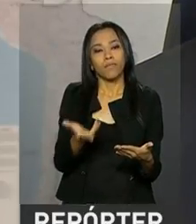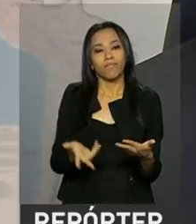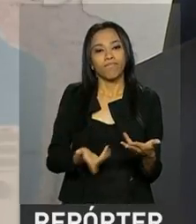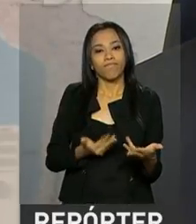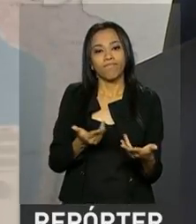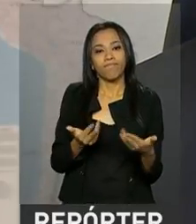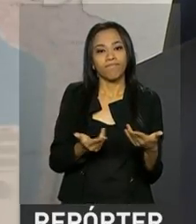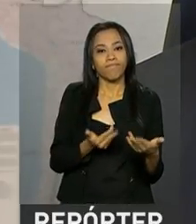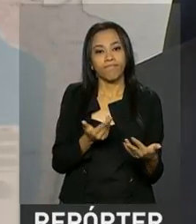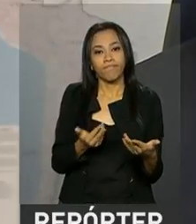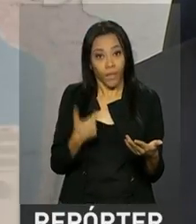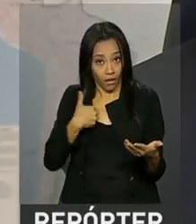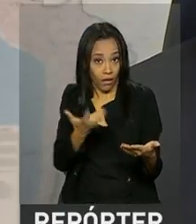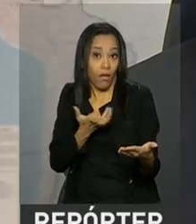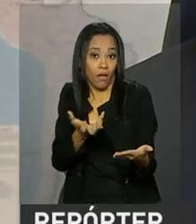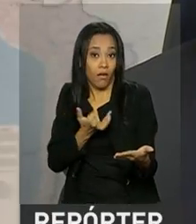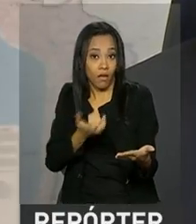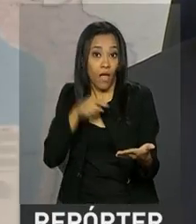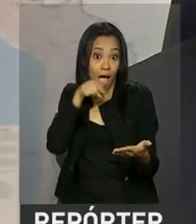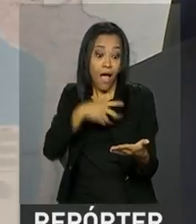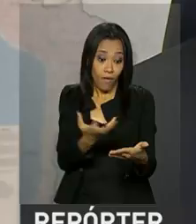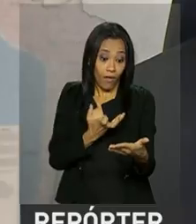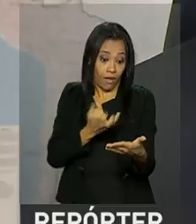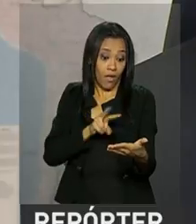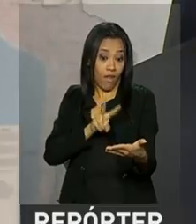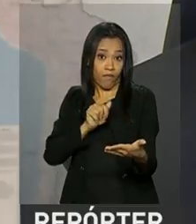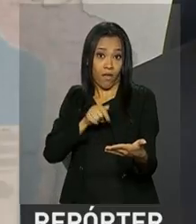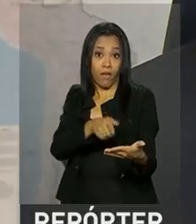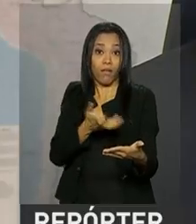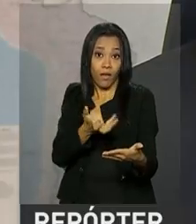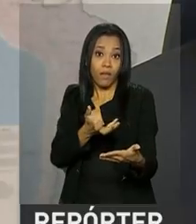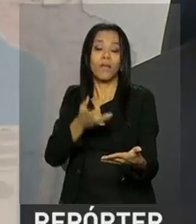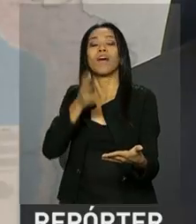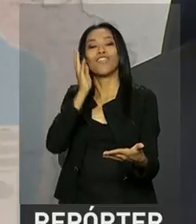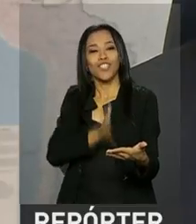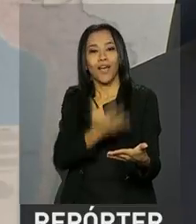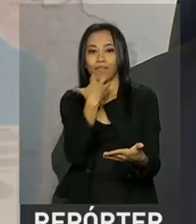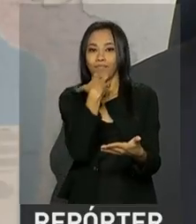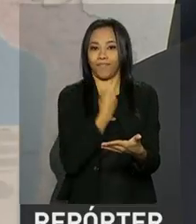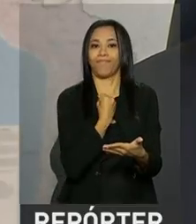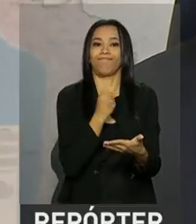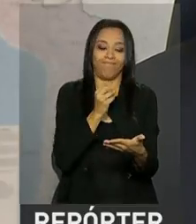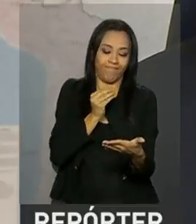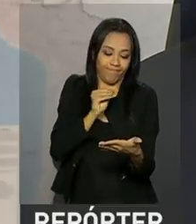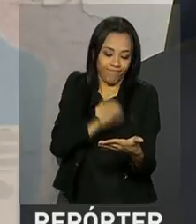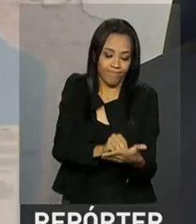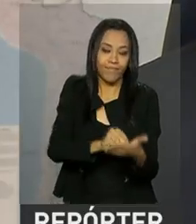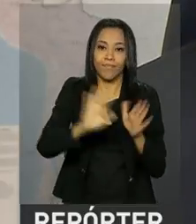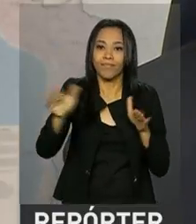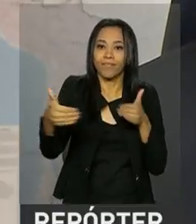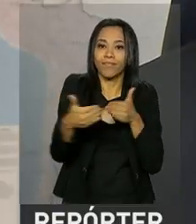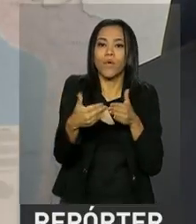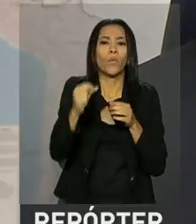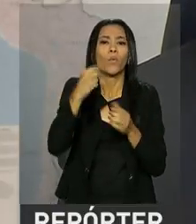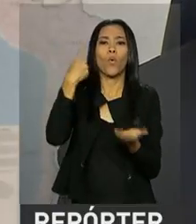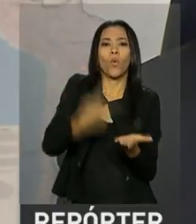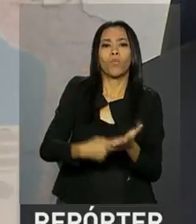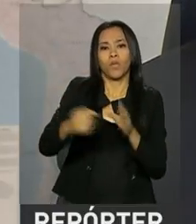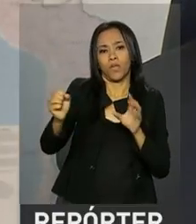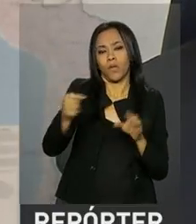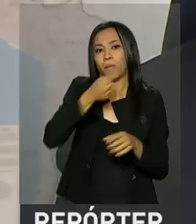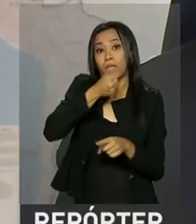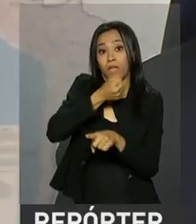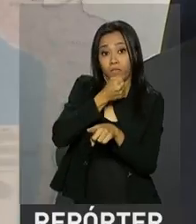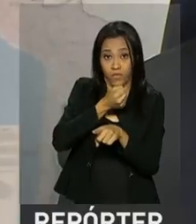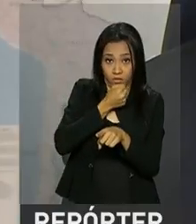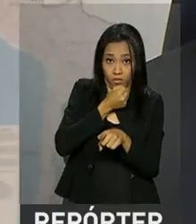o querer pleitear essa vaga ele já é marcado com o empregador uma entrevista